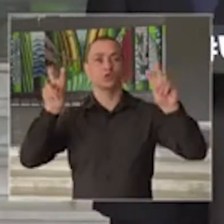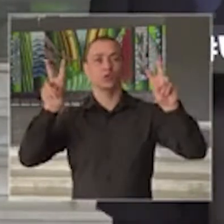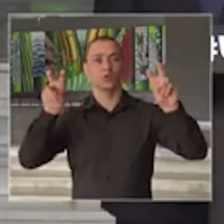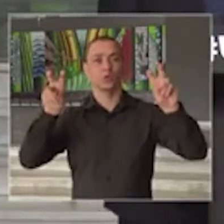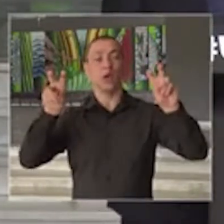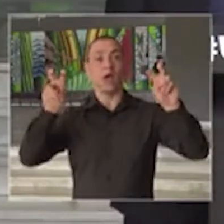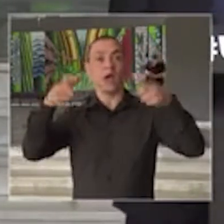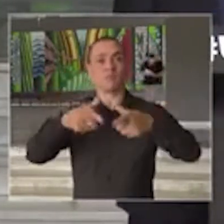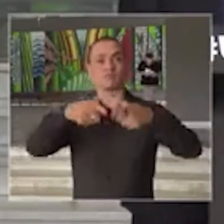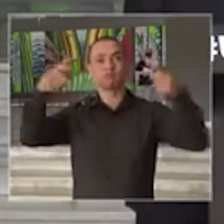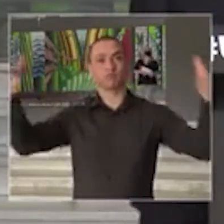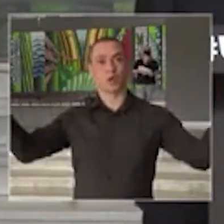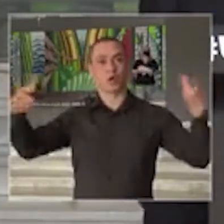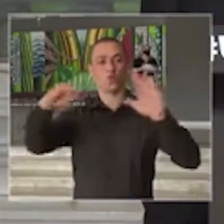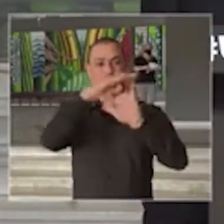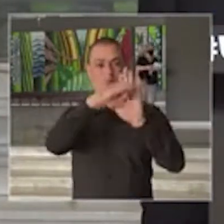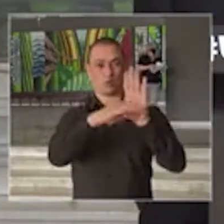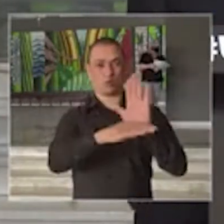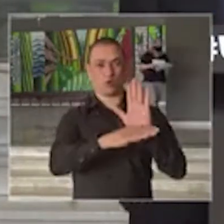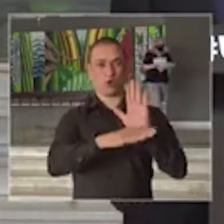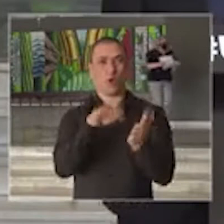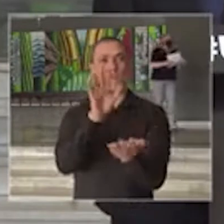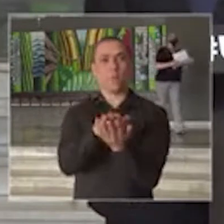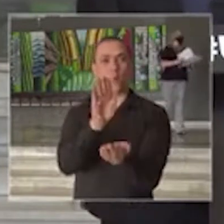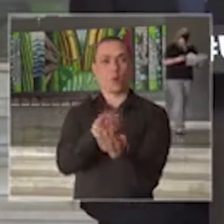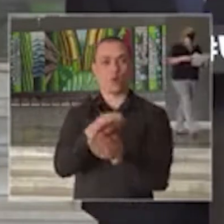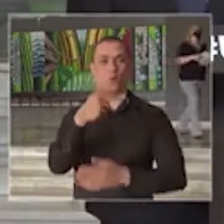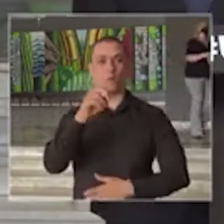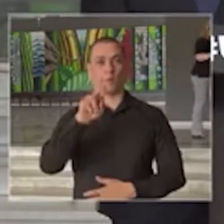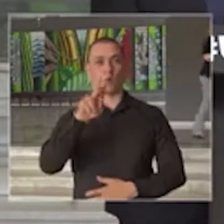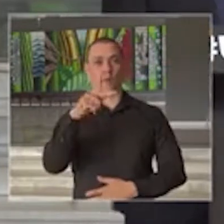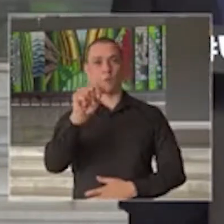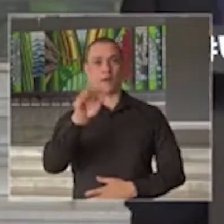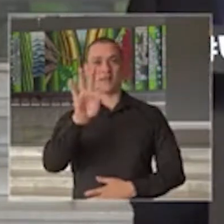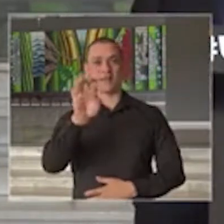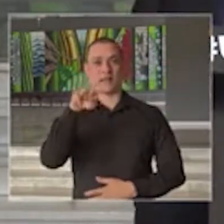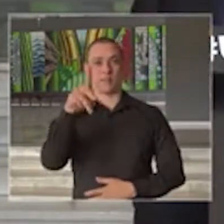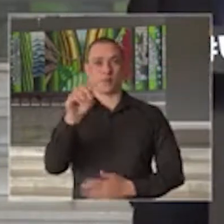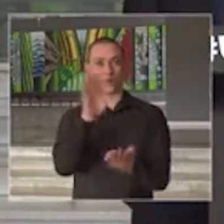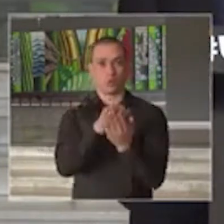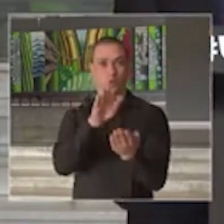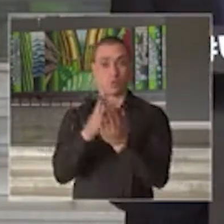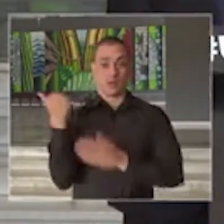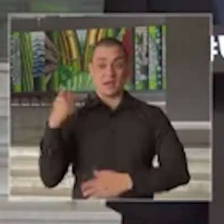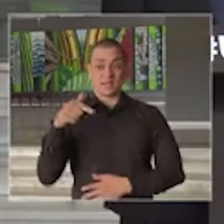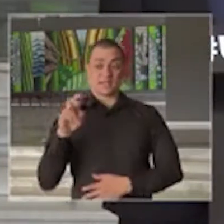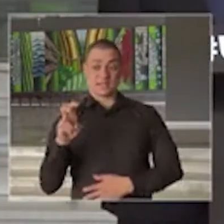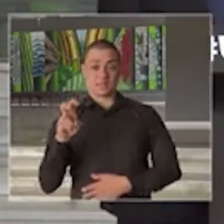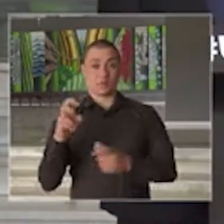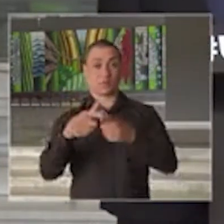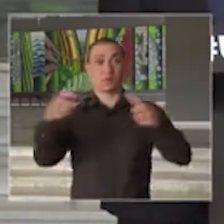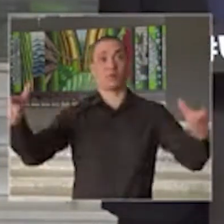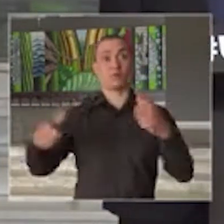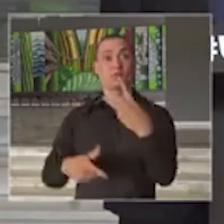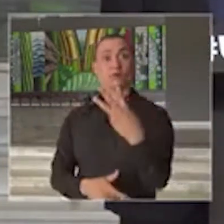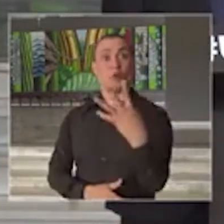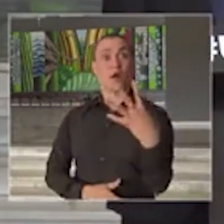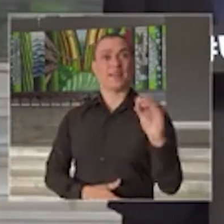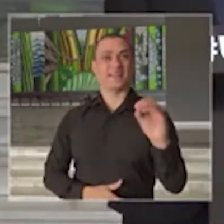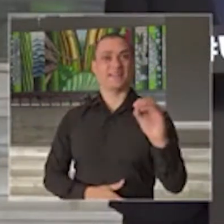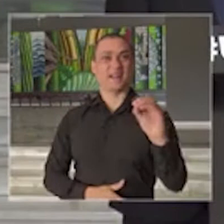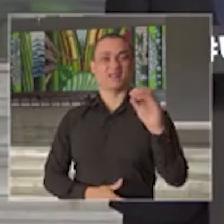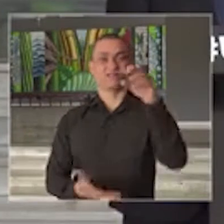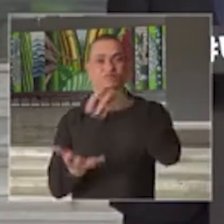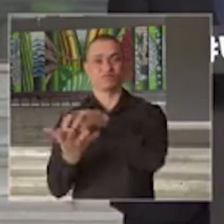respeito à ampliação do programa poupatempo de 75 unidades para 340